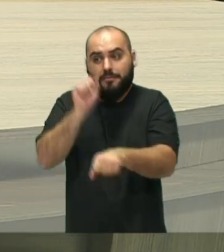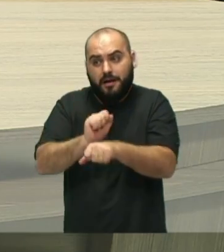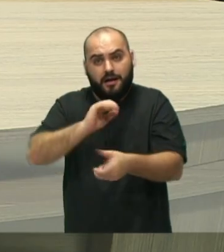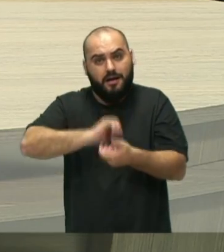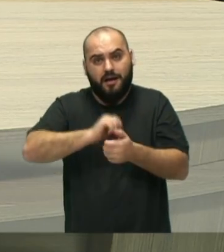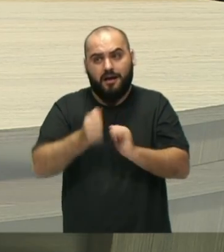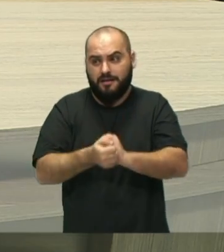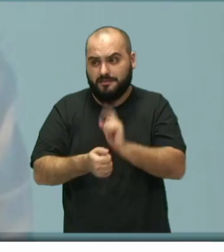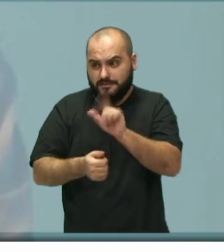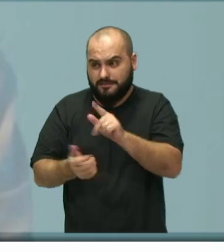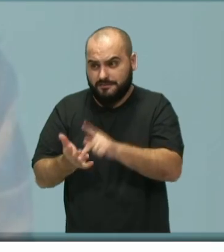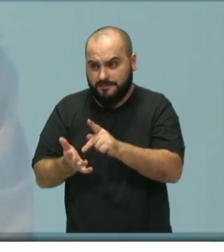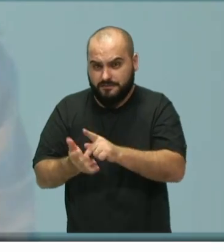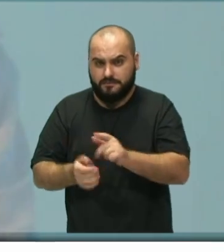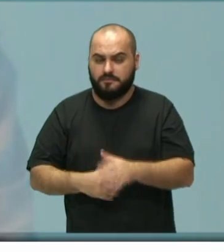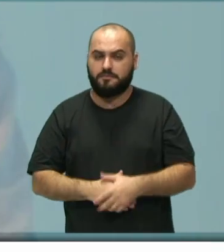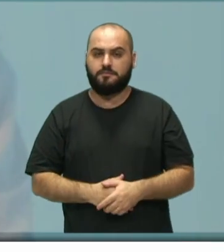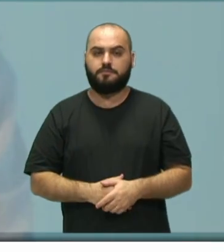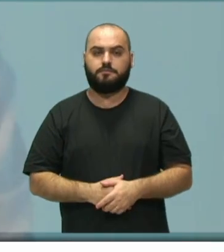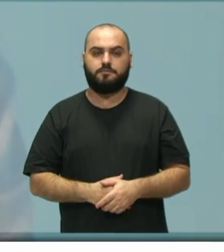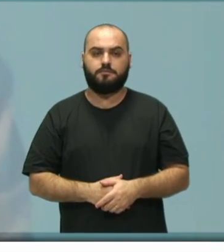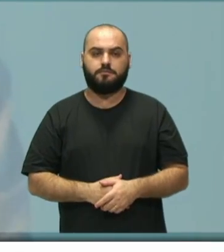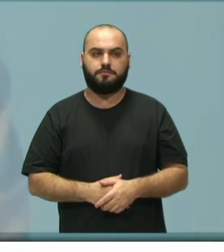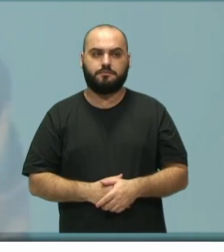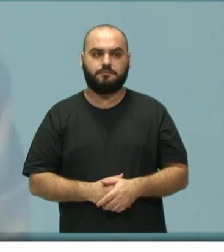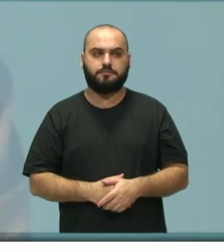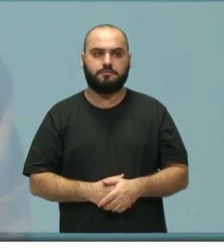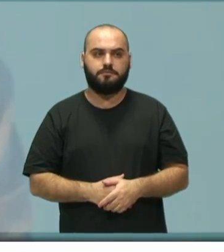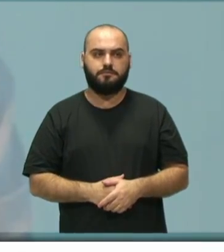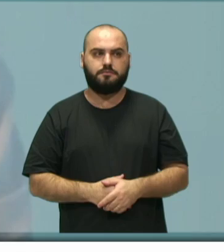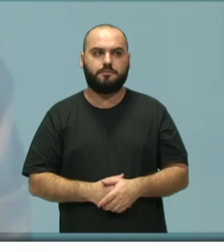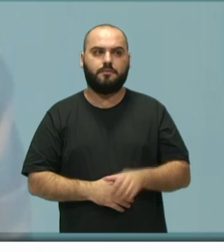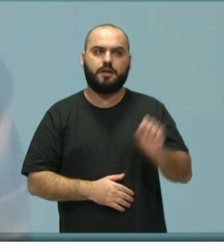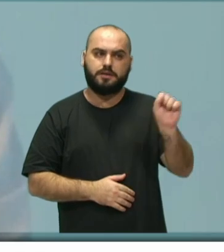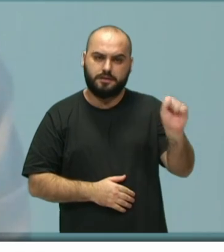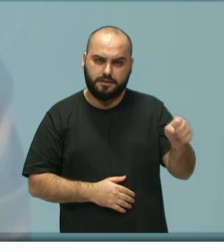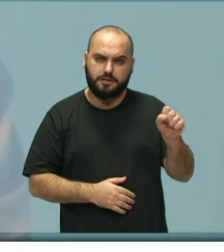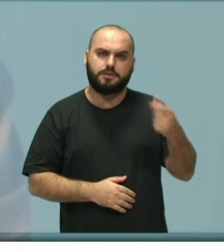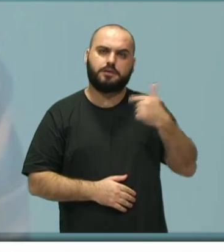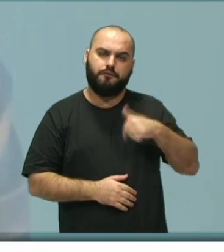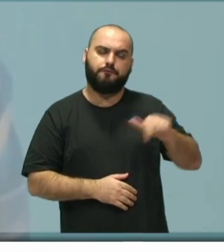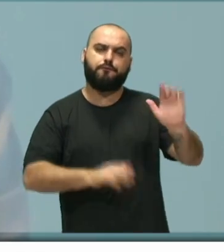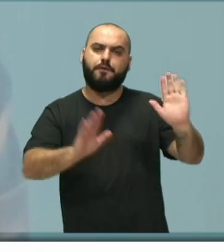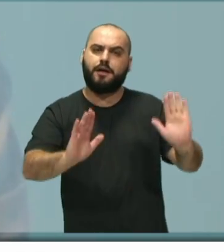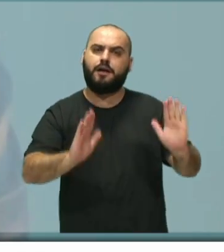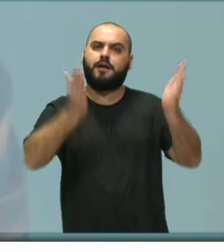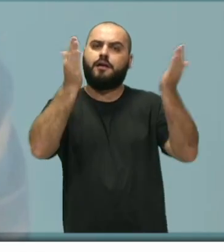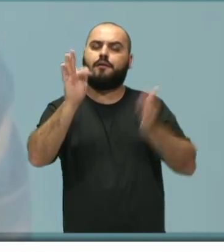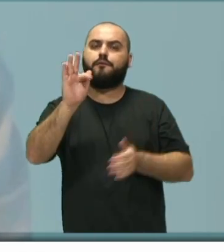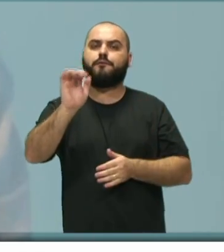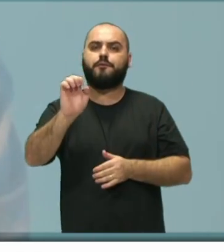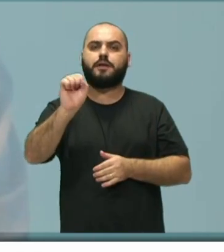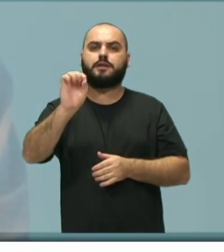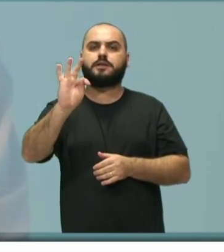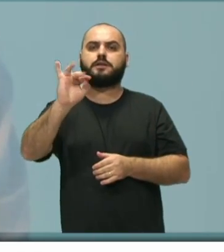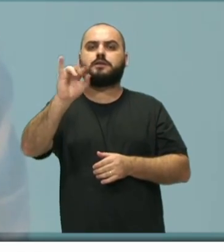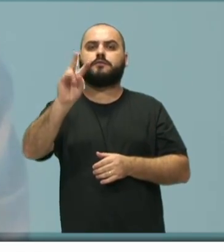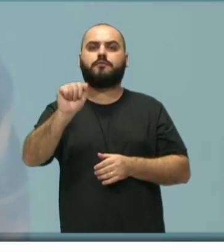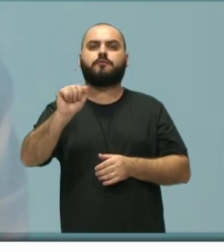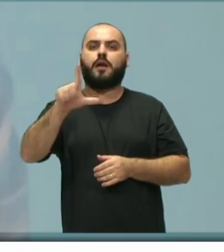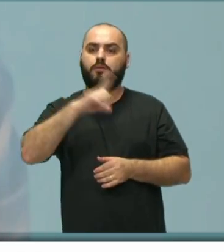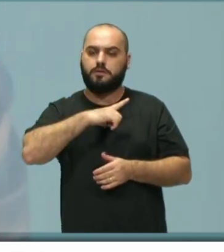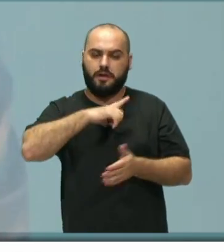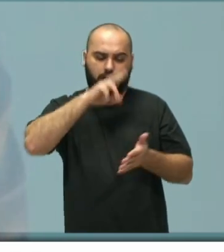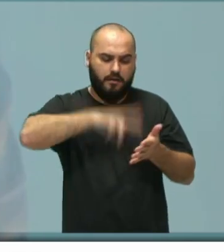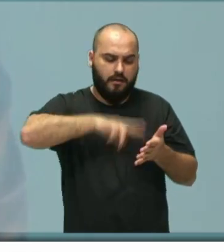né? Sim, nós gostamos de frequentar festivais, né? Nós temos o Festival de Literatura de